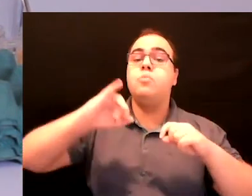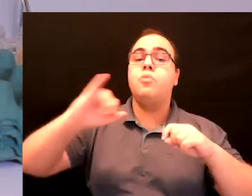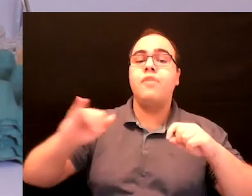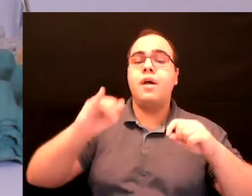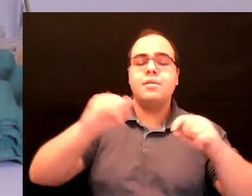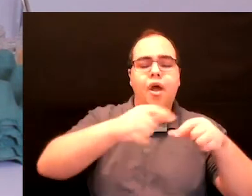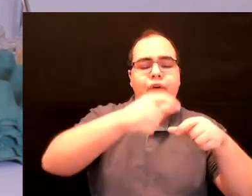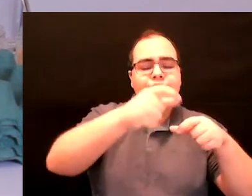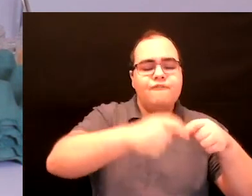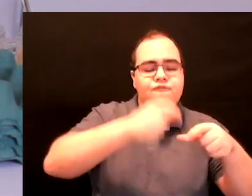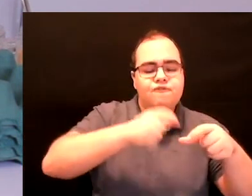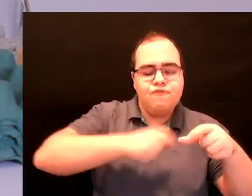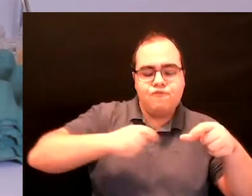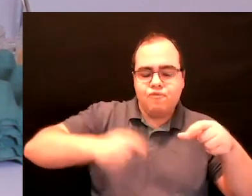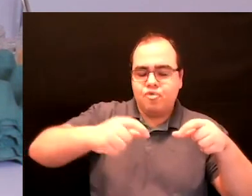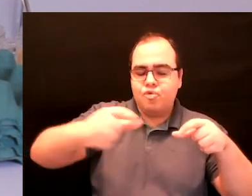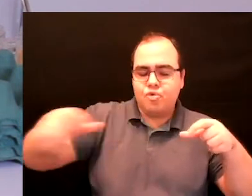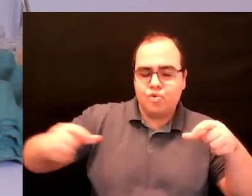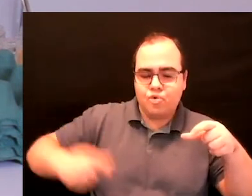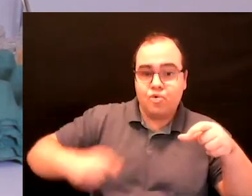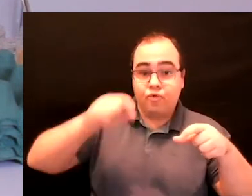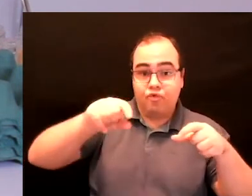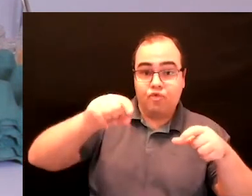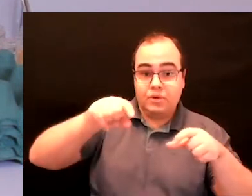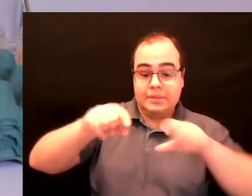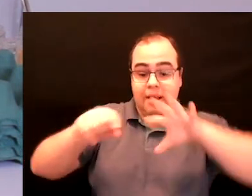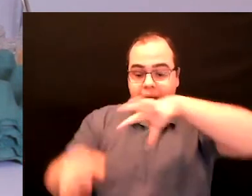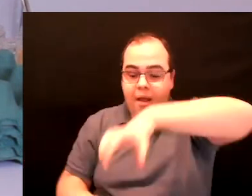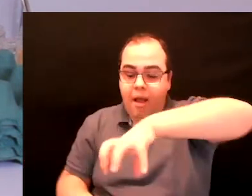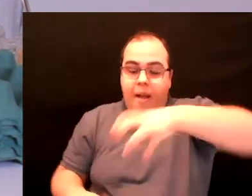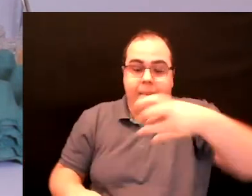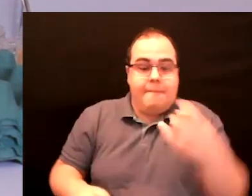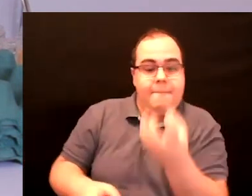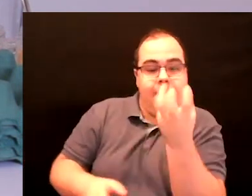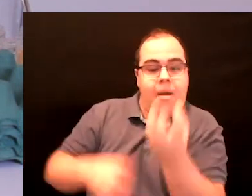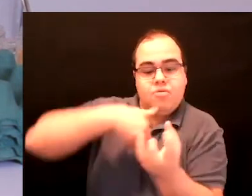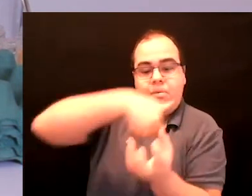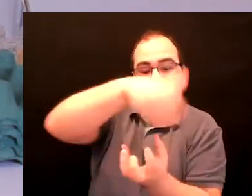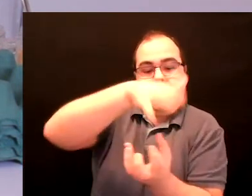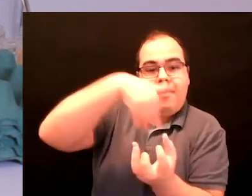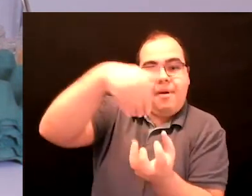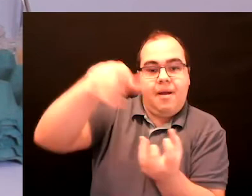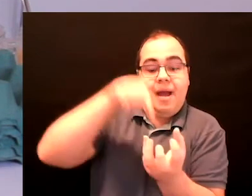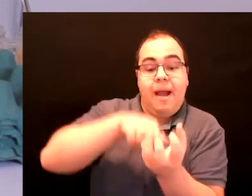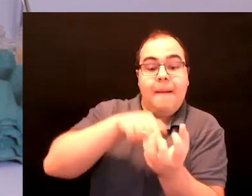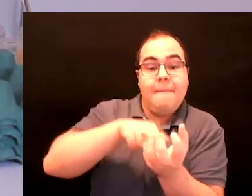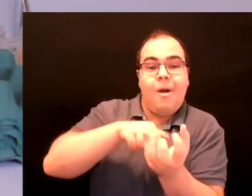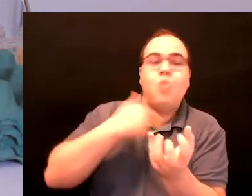Você pode aproveitar os furos aqui da cartela e segurar por baixo para não sujar a sua mão.